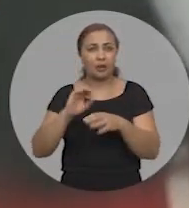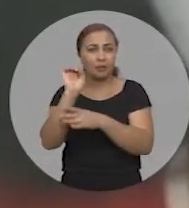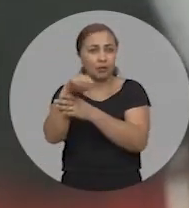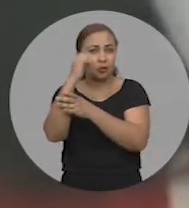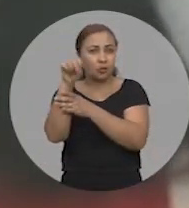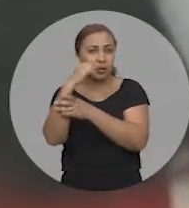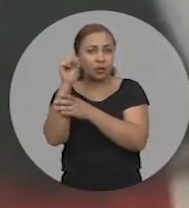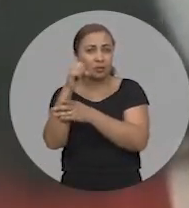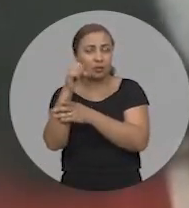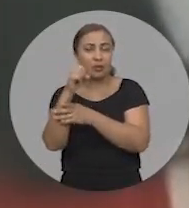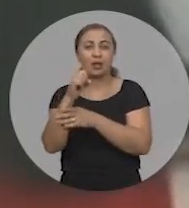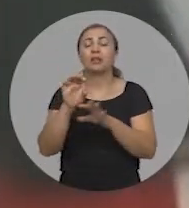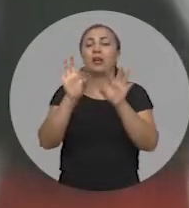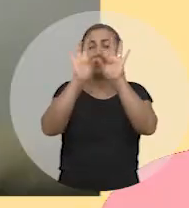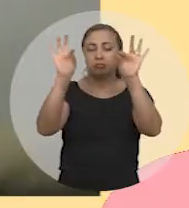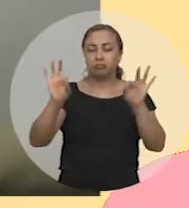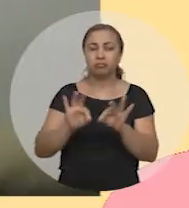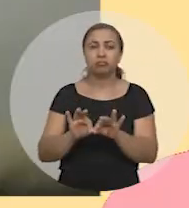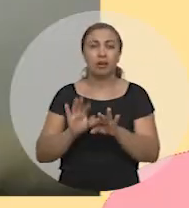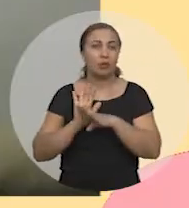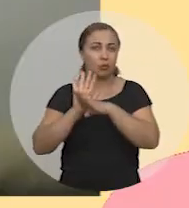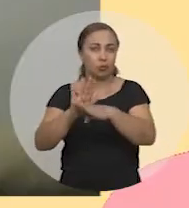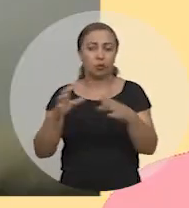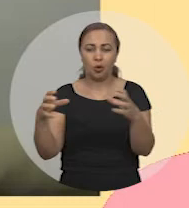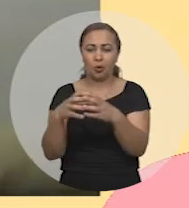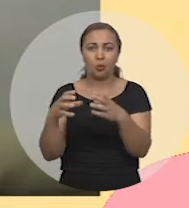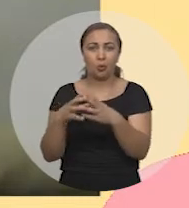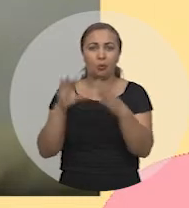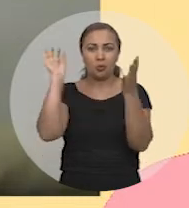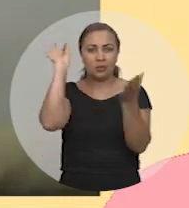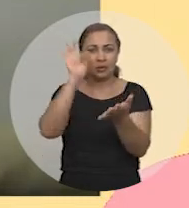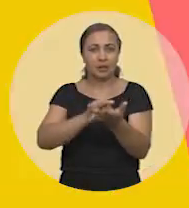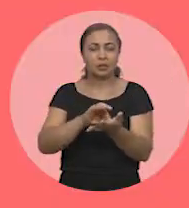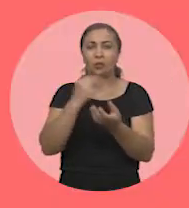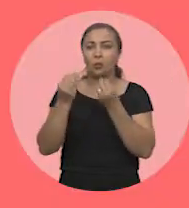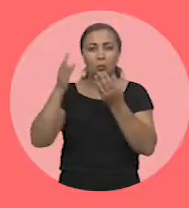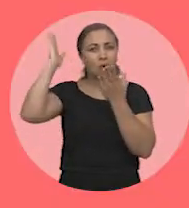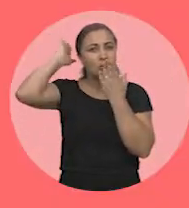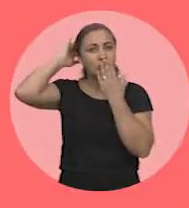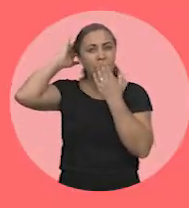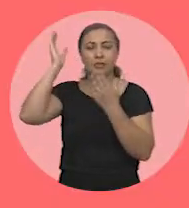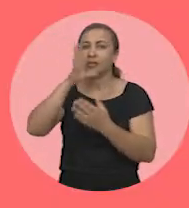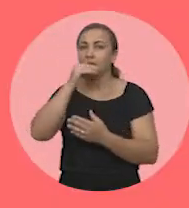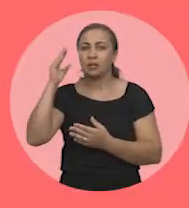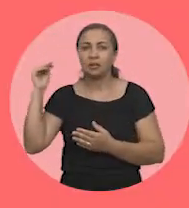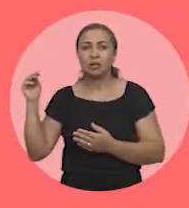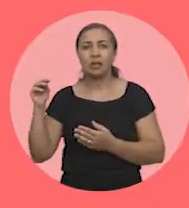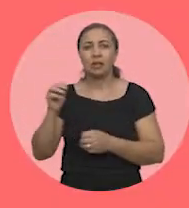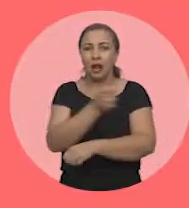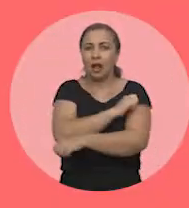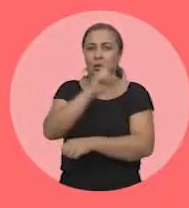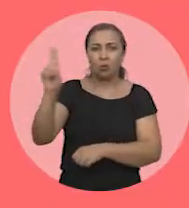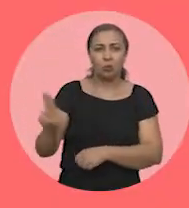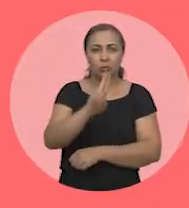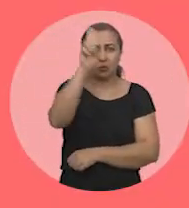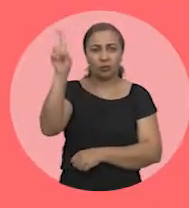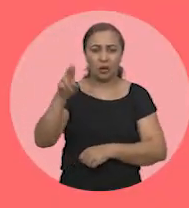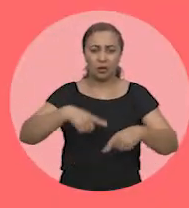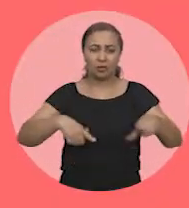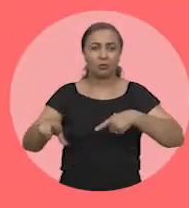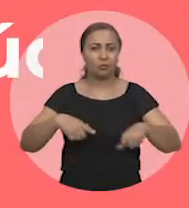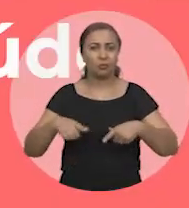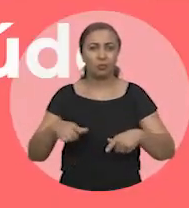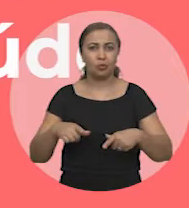projeto fisioterapeuta e o projeto atende a grupos específicos como população indígena adolescentes universitários